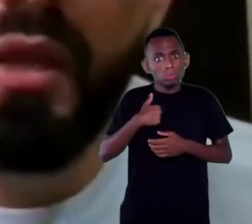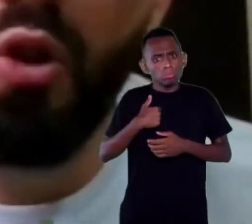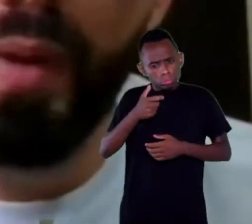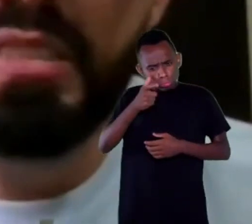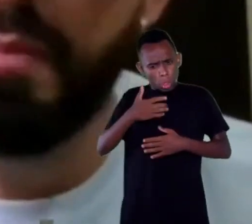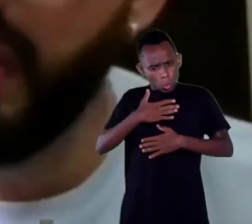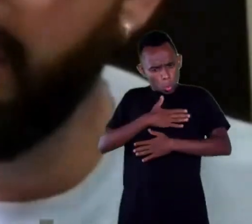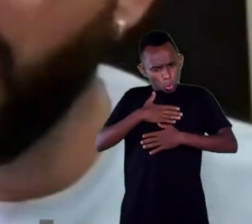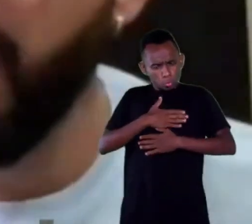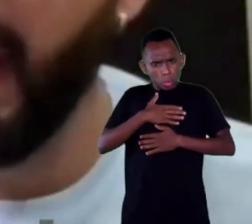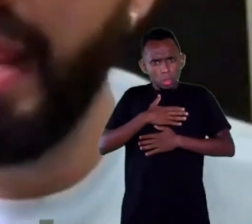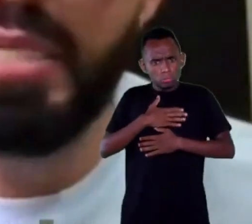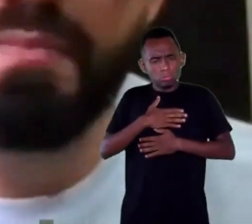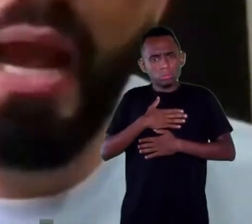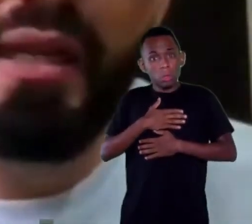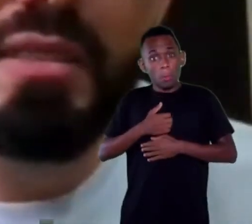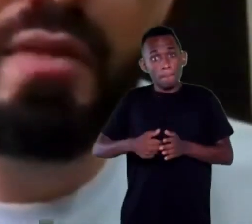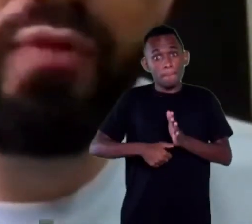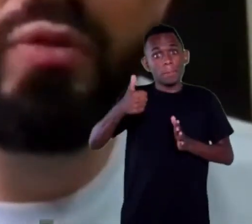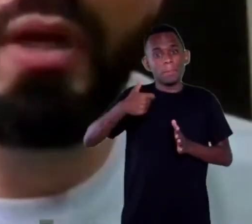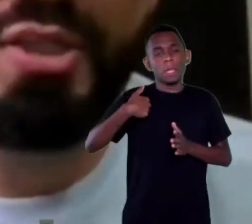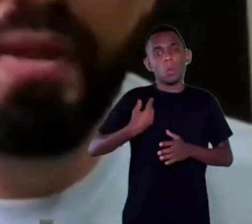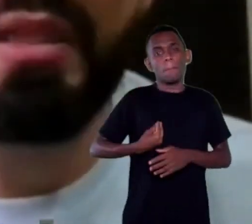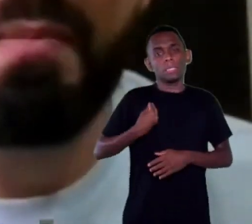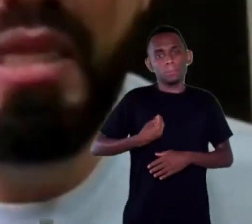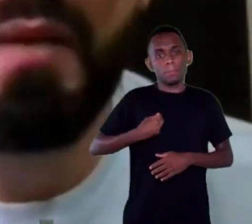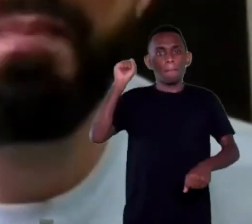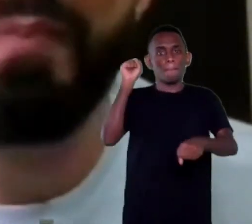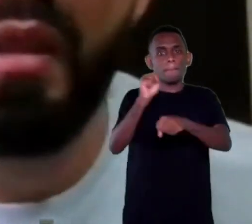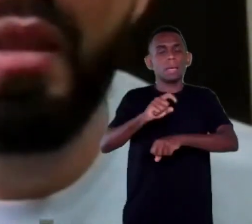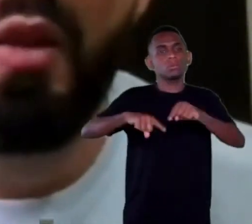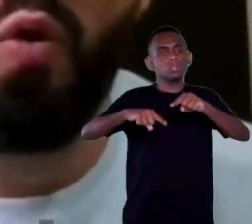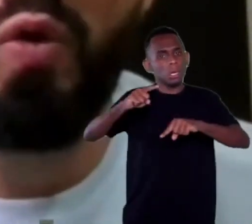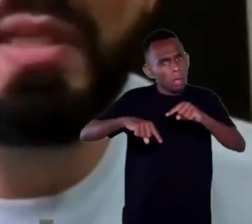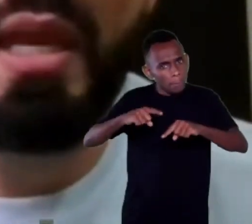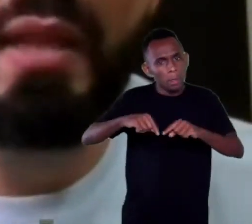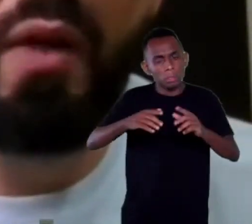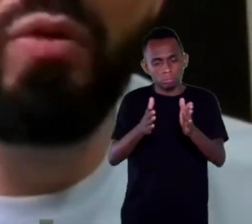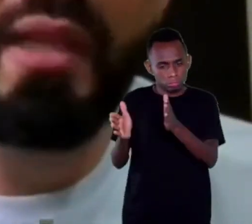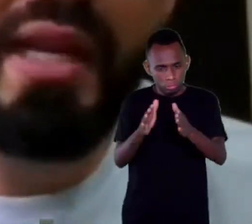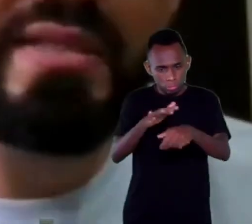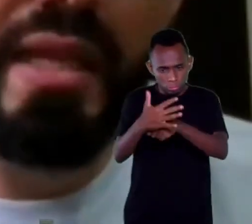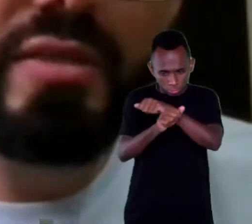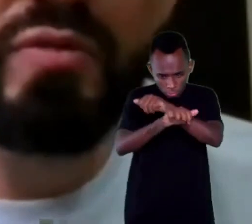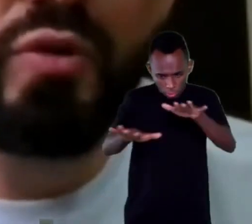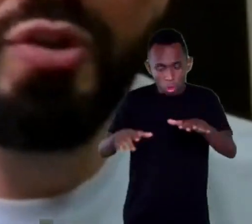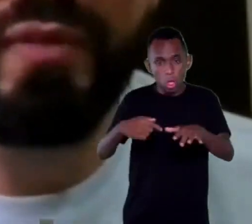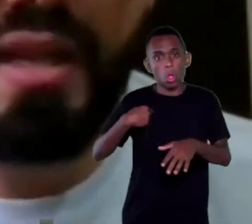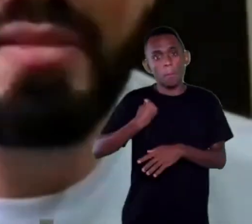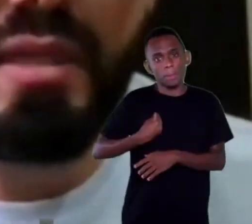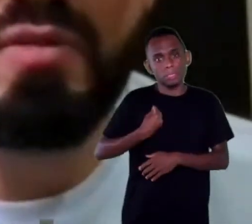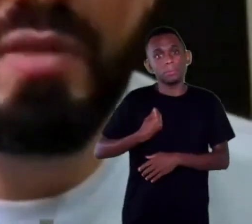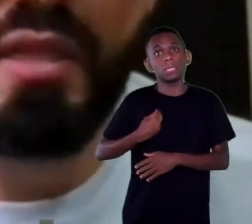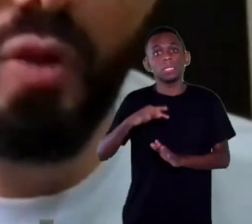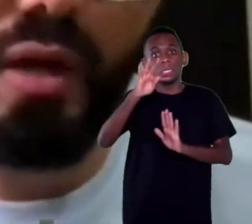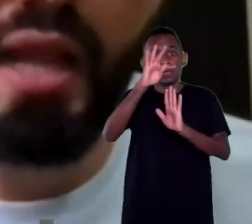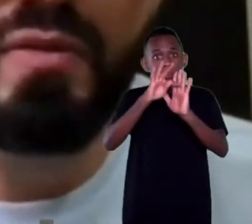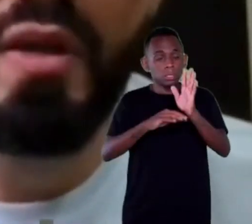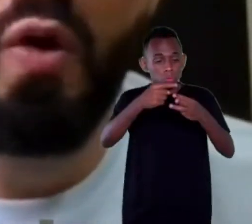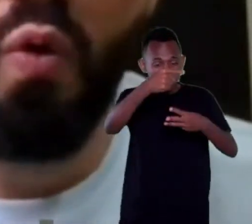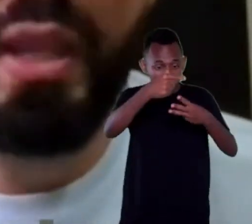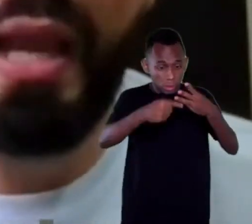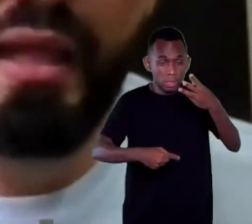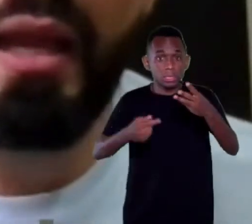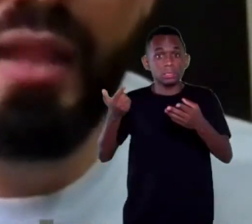o primeiro que eu participei foi o Parem as Máquinas, que foi durante a pandemia. Eu consegui entrar com 3 textos, eu tive 3 textos